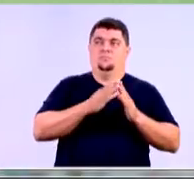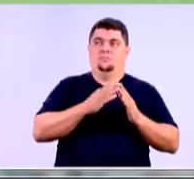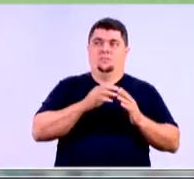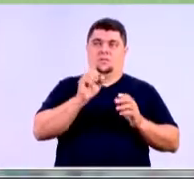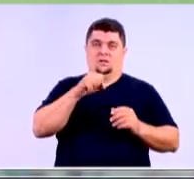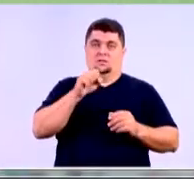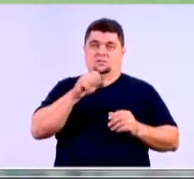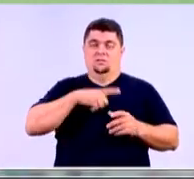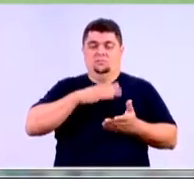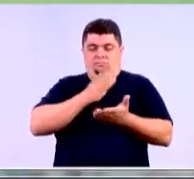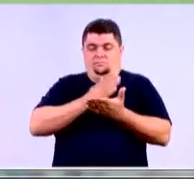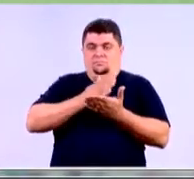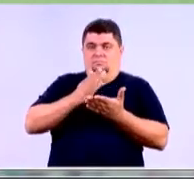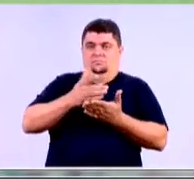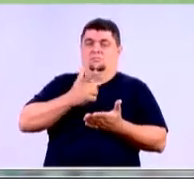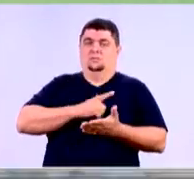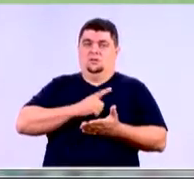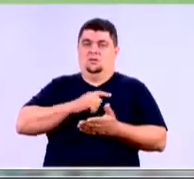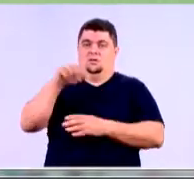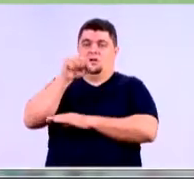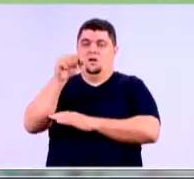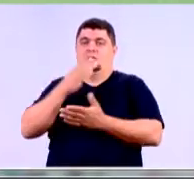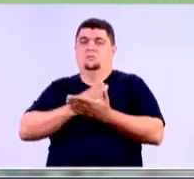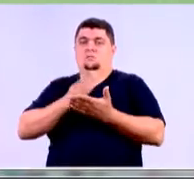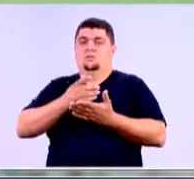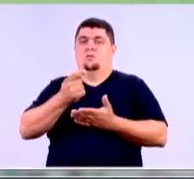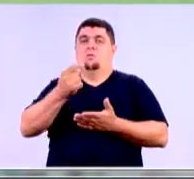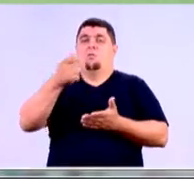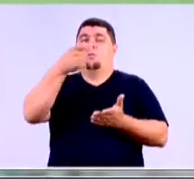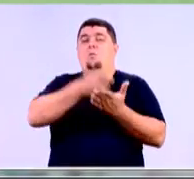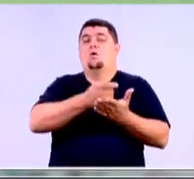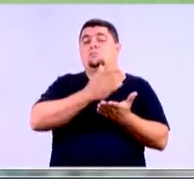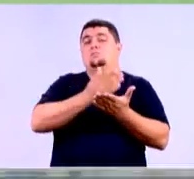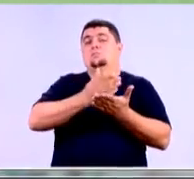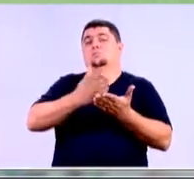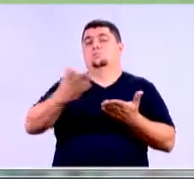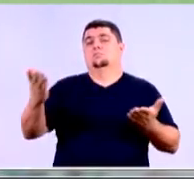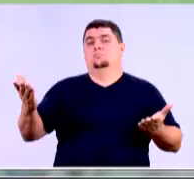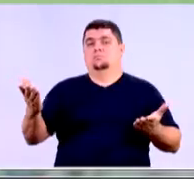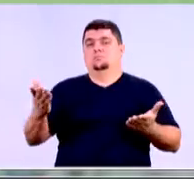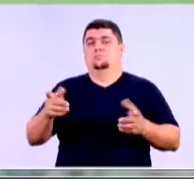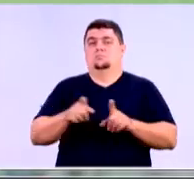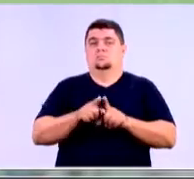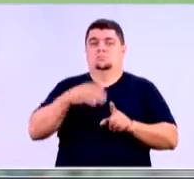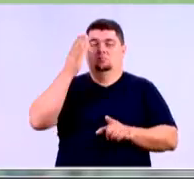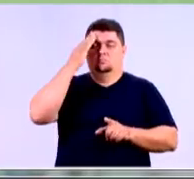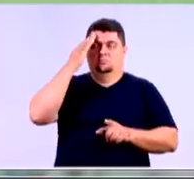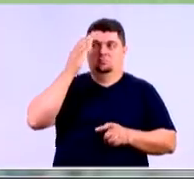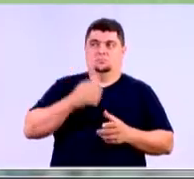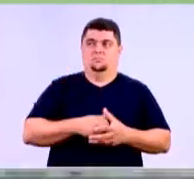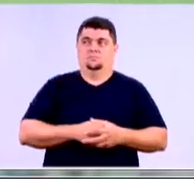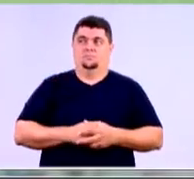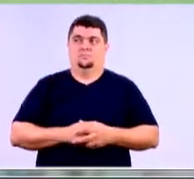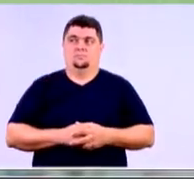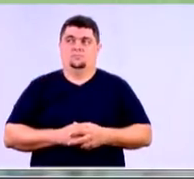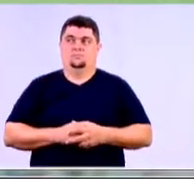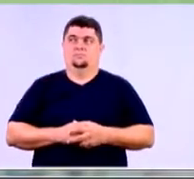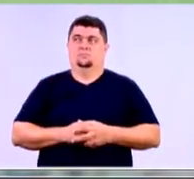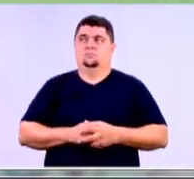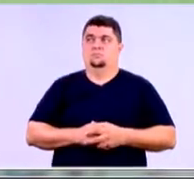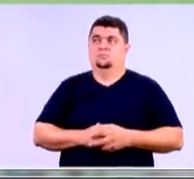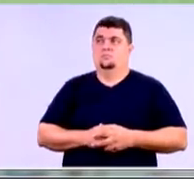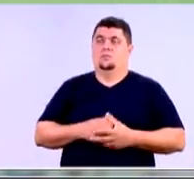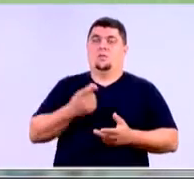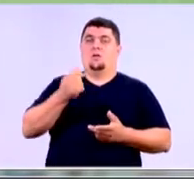é financiada, o veículo próprio é financiado. Qual o valor da parcela que é pago? Ou qual o